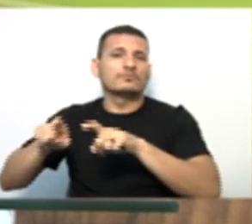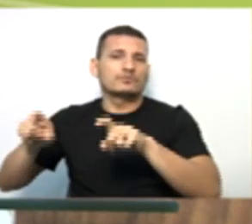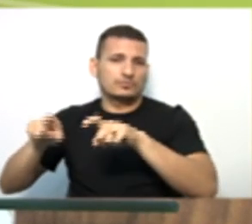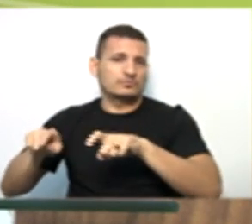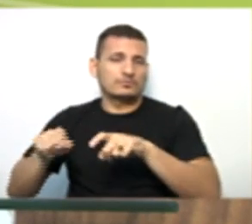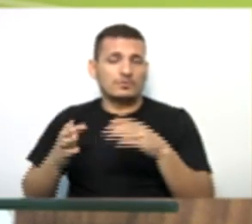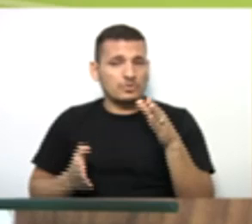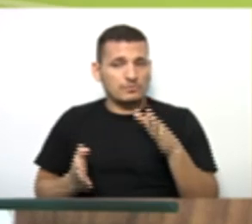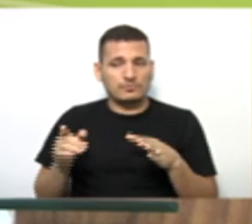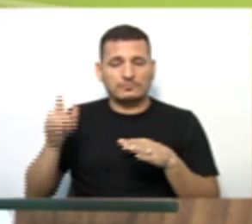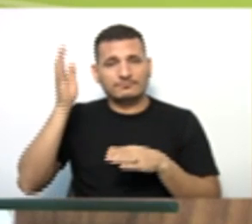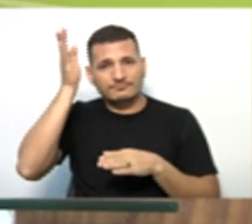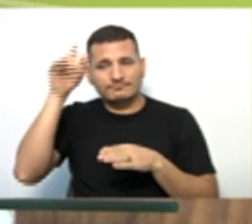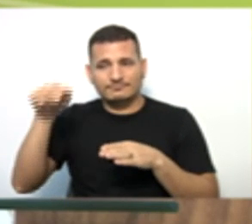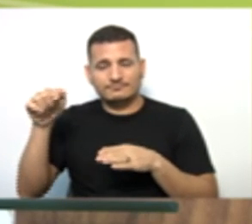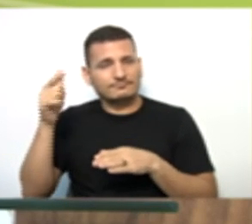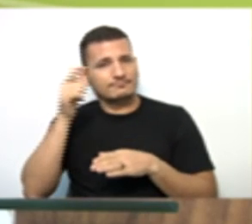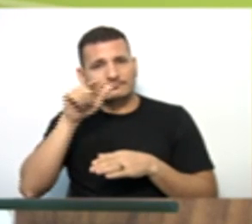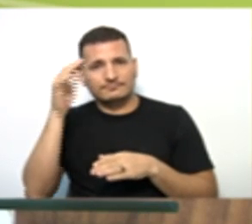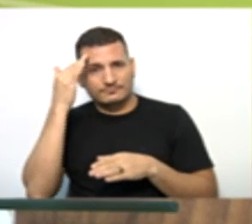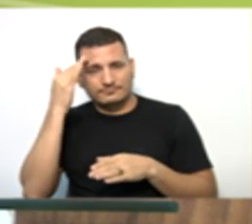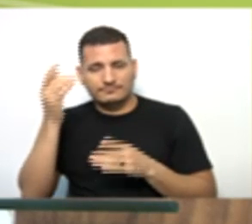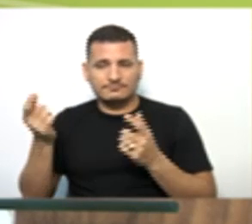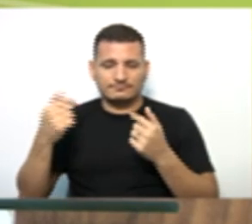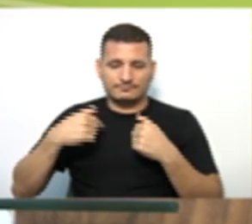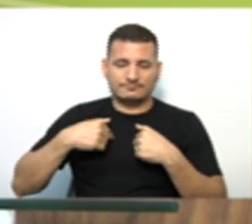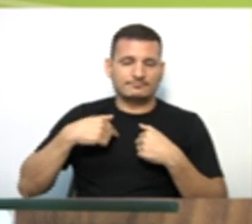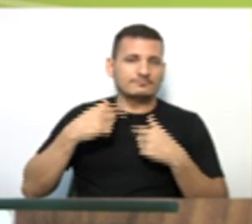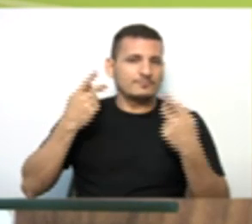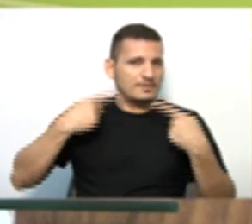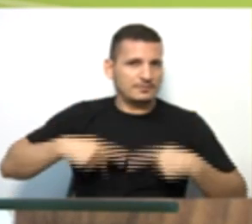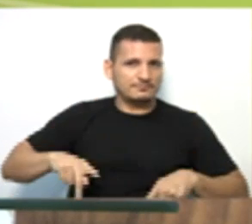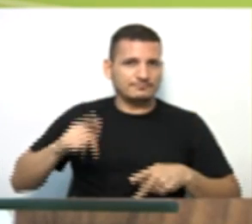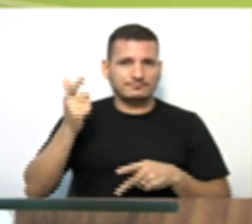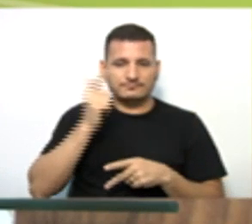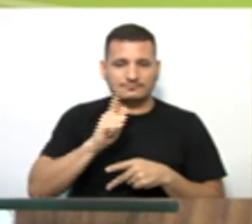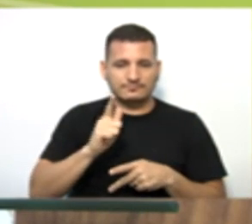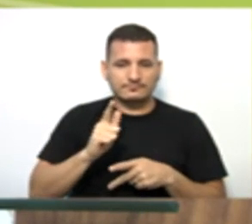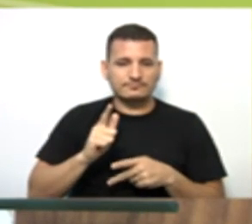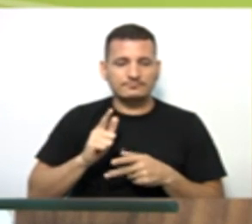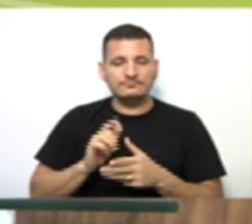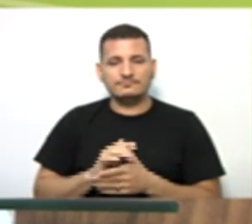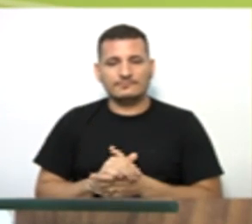por isso que ele não consegue nos entender, né? Sim. Então,